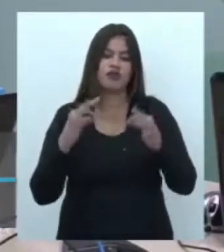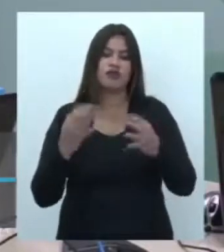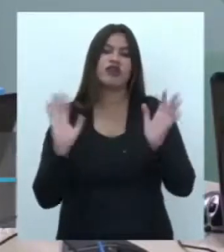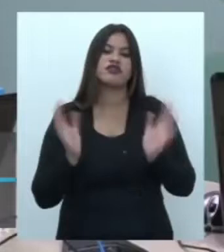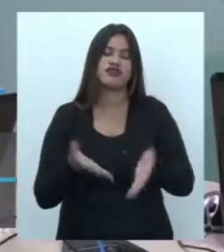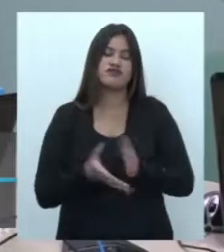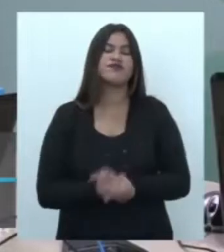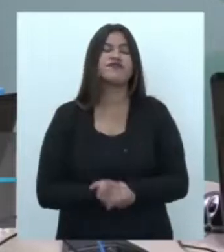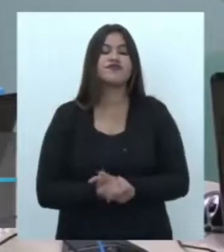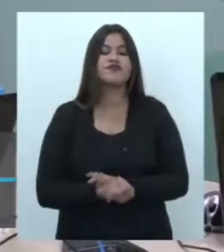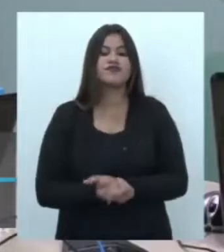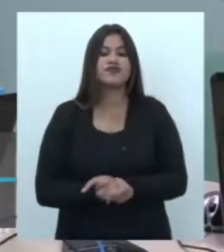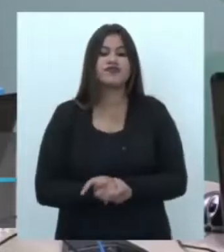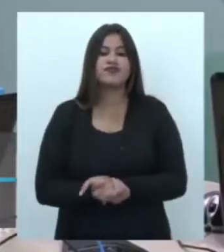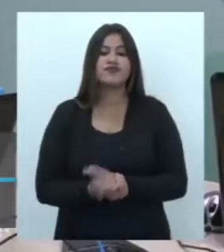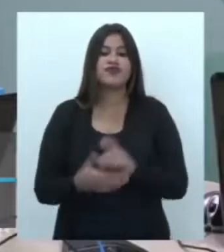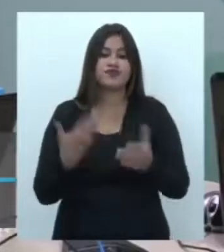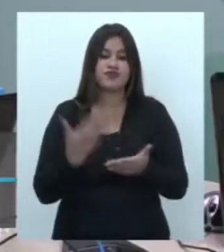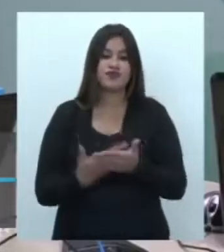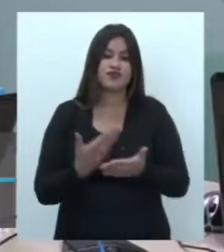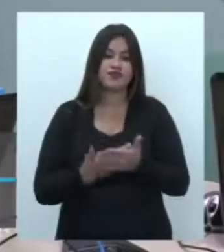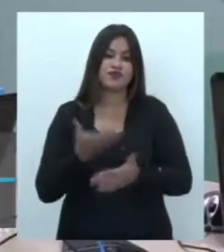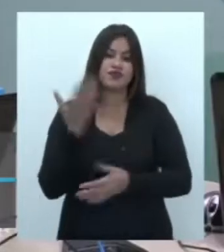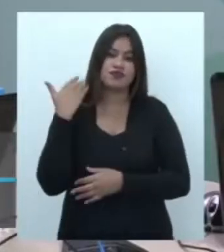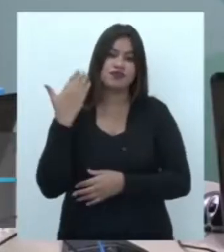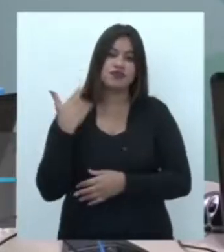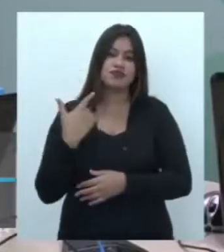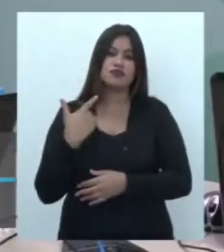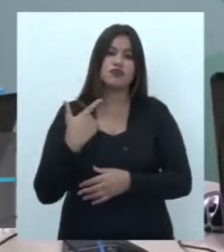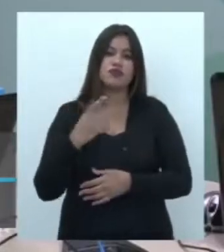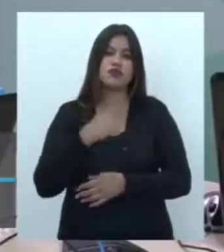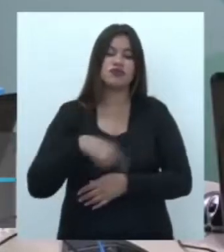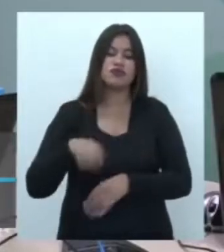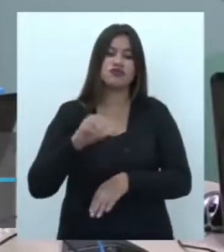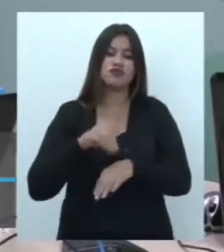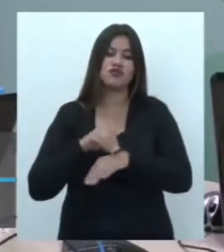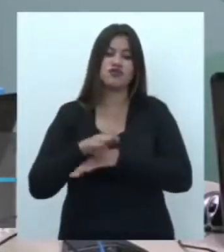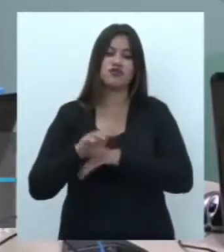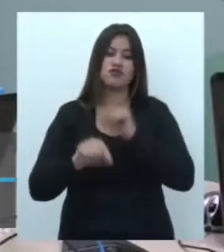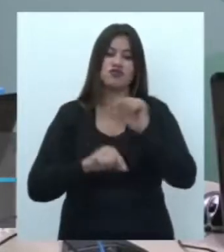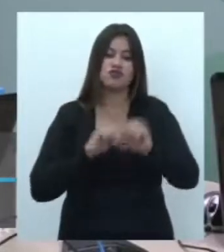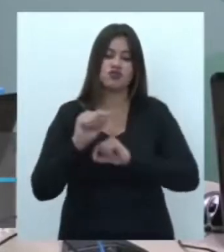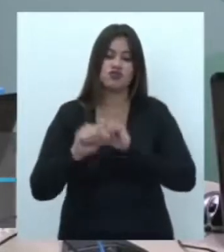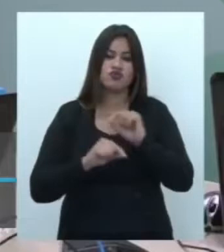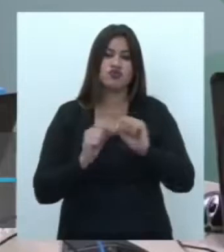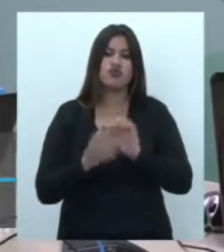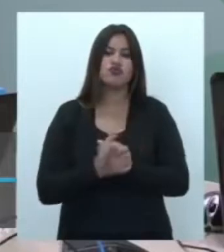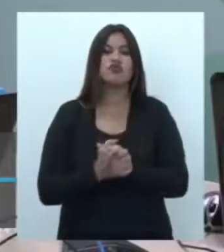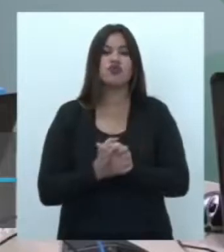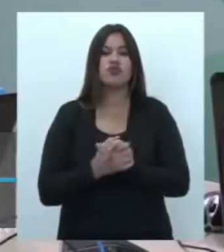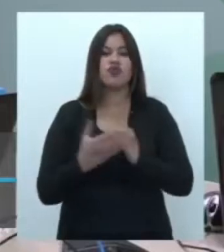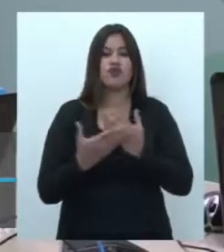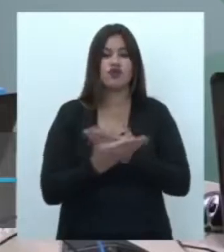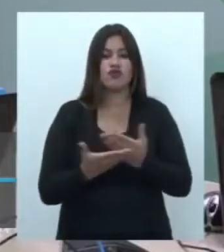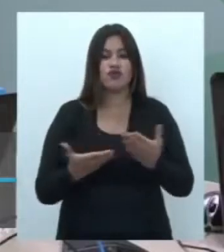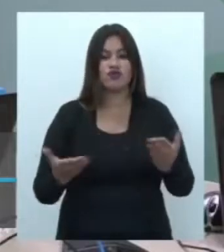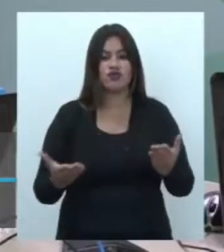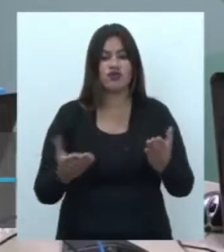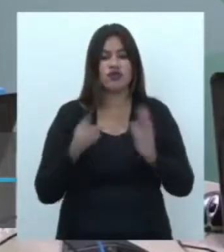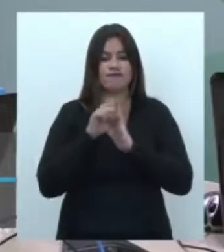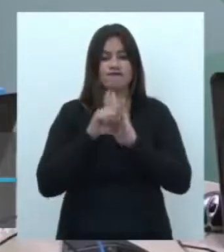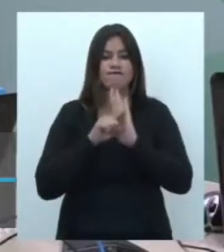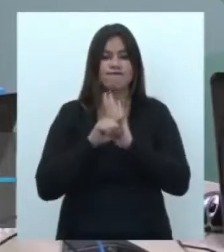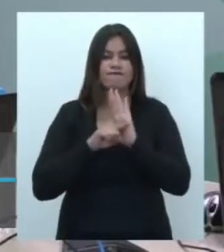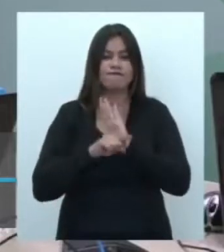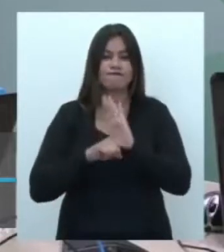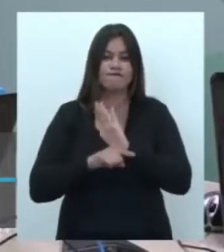sobre isso. E nas aulas anteriores também, a gente sugeriu, né, na possibilidade de vocês fazerem uma